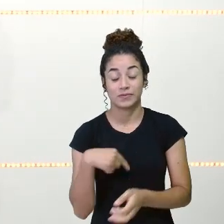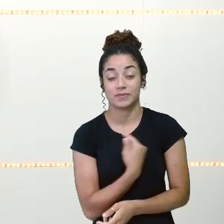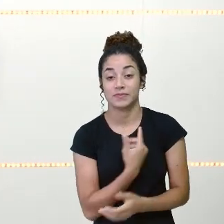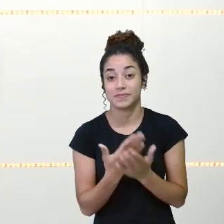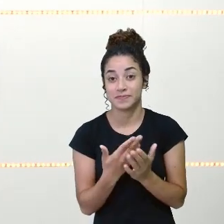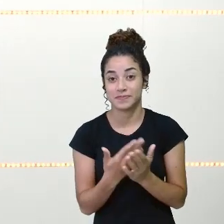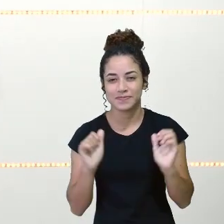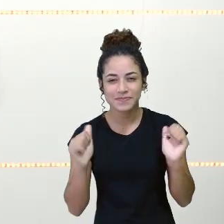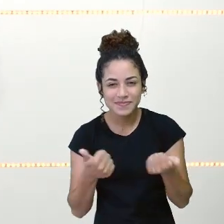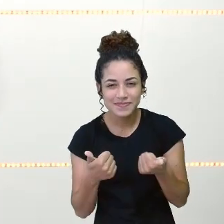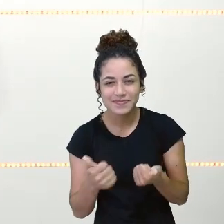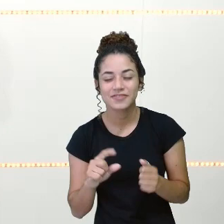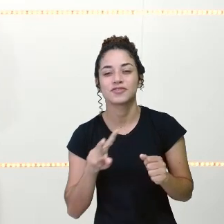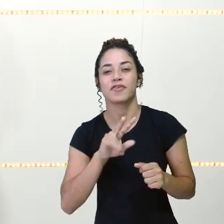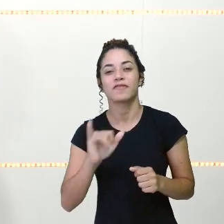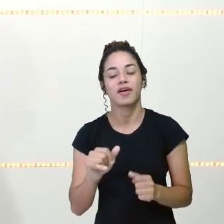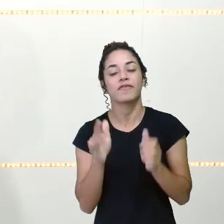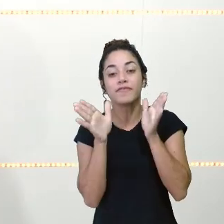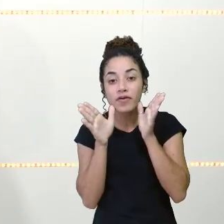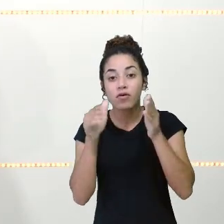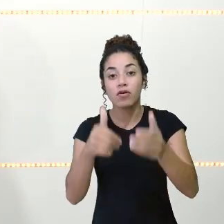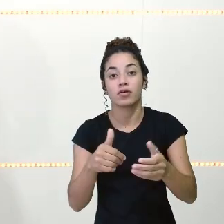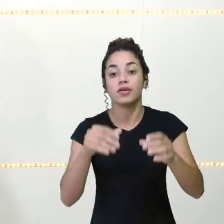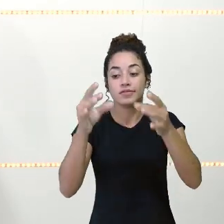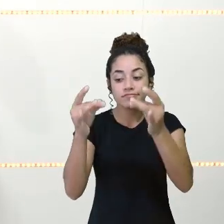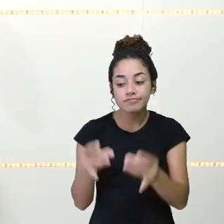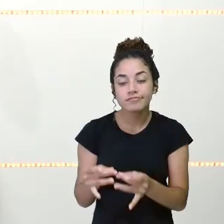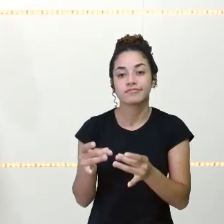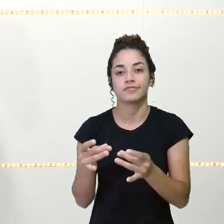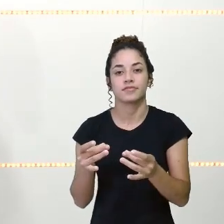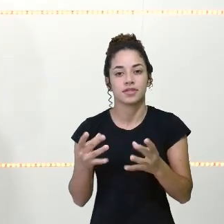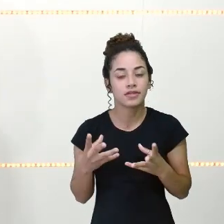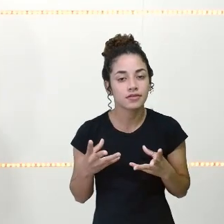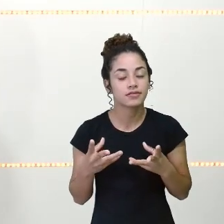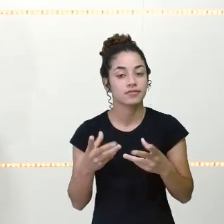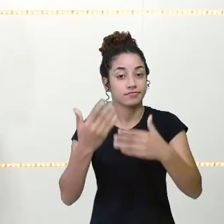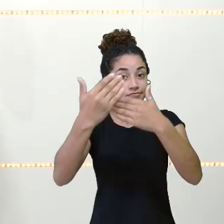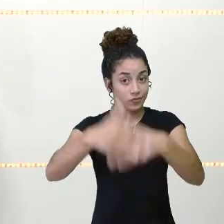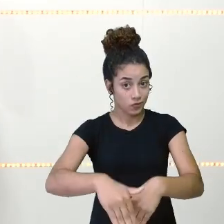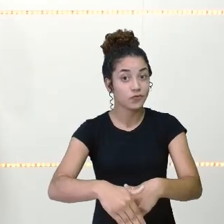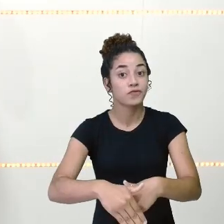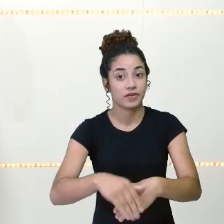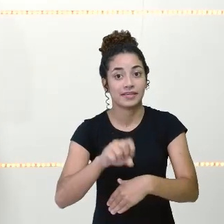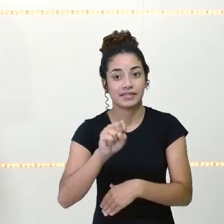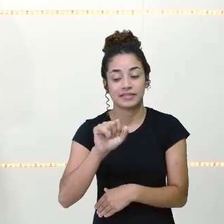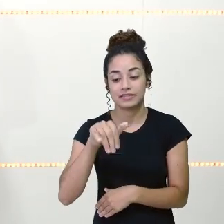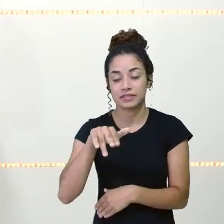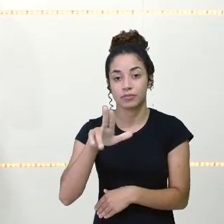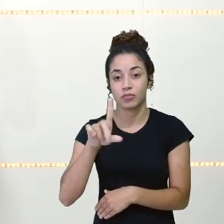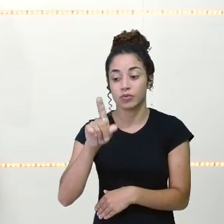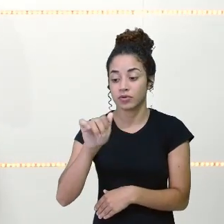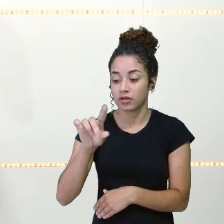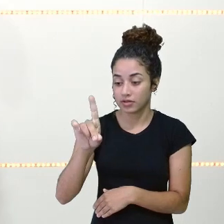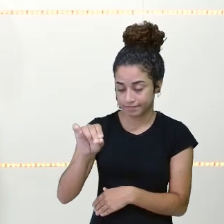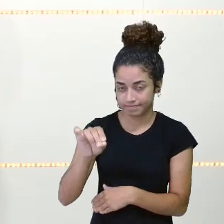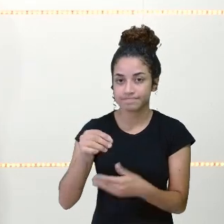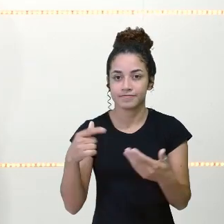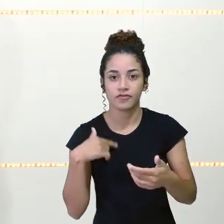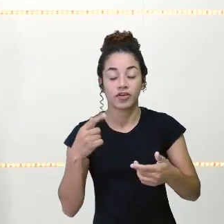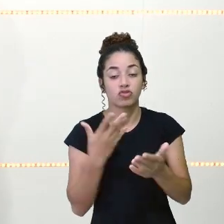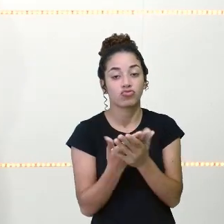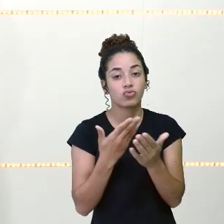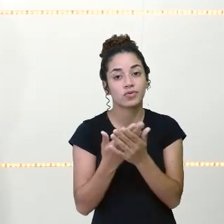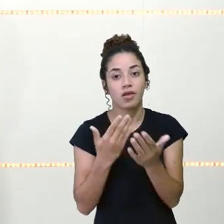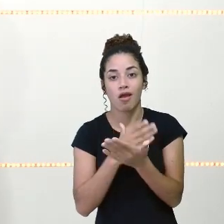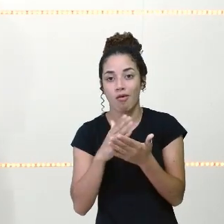aulas, certo? Então, a gente vai focar especificamente nesse simulado. Vou trabalhar algumas questões hoje, depois